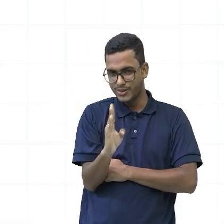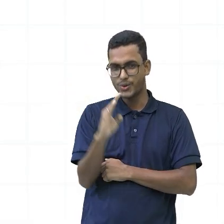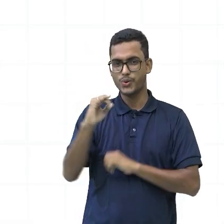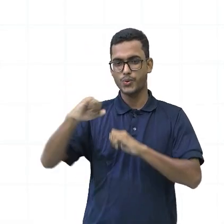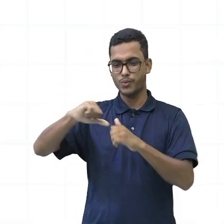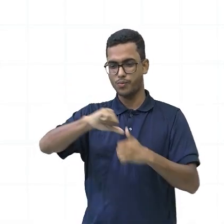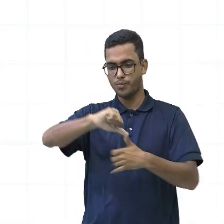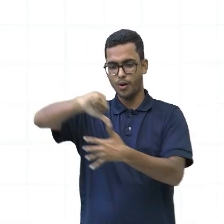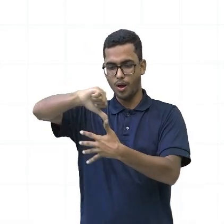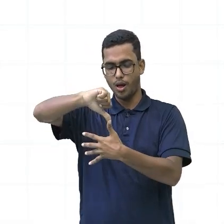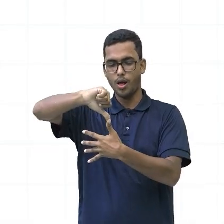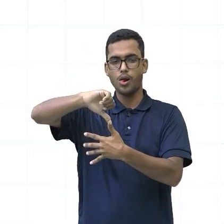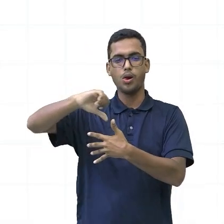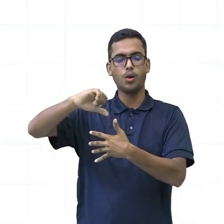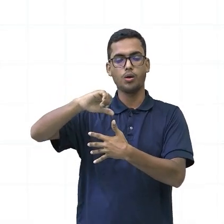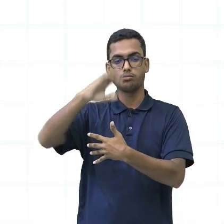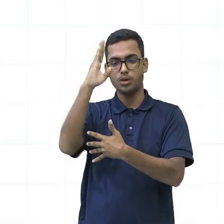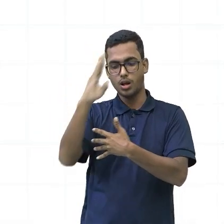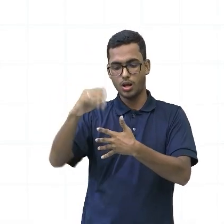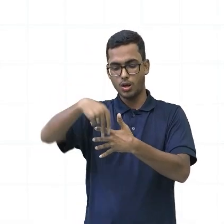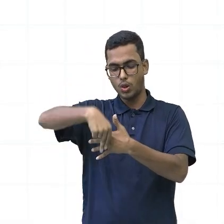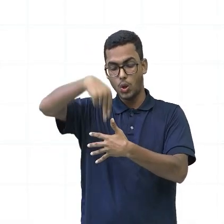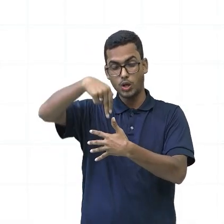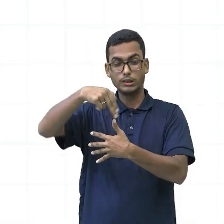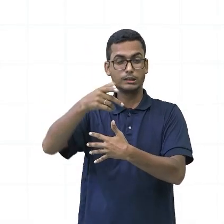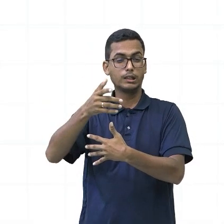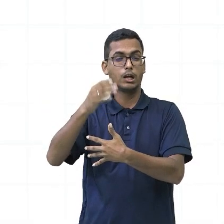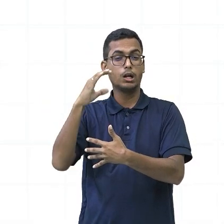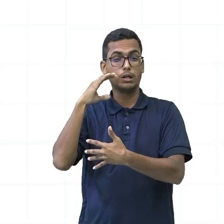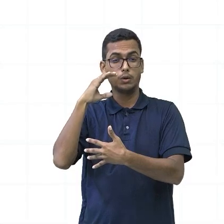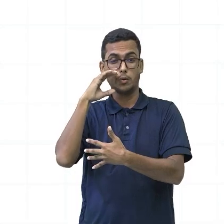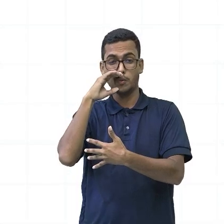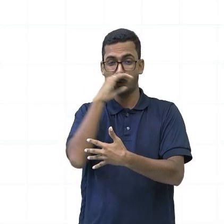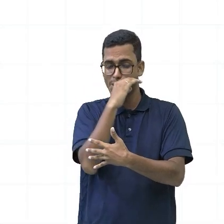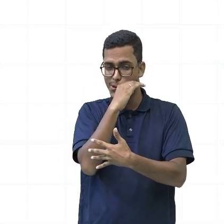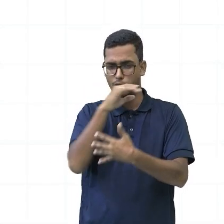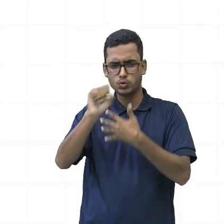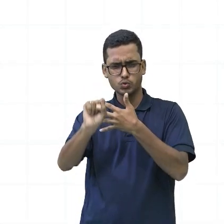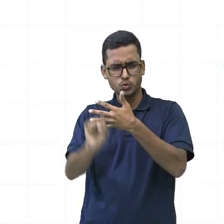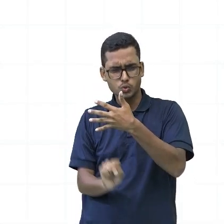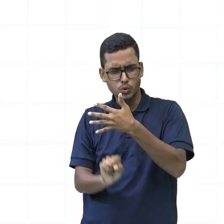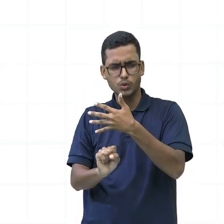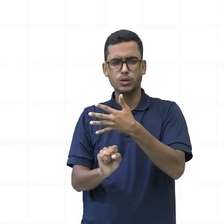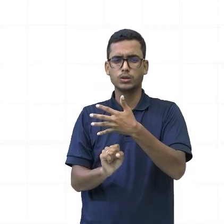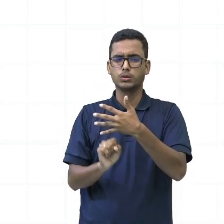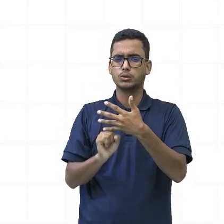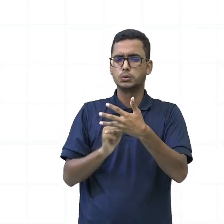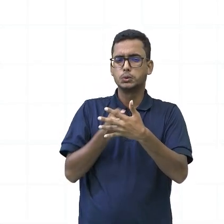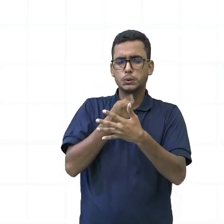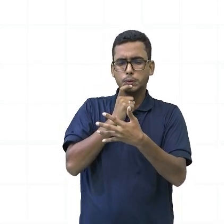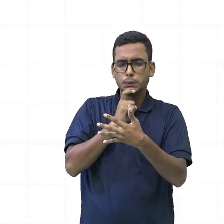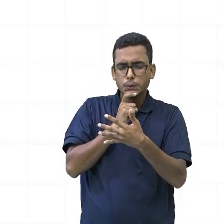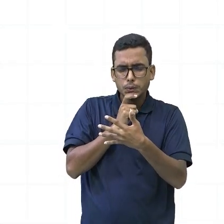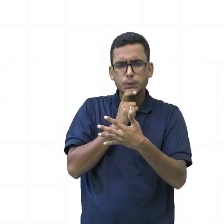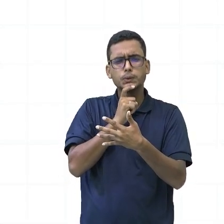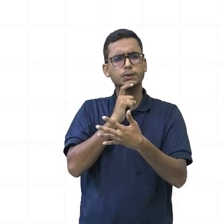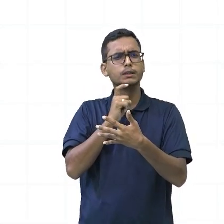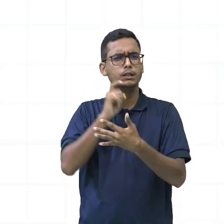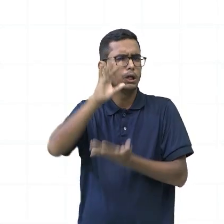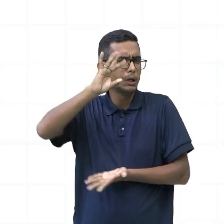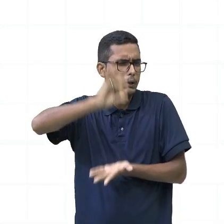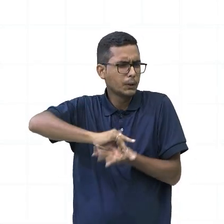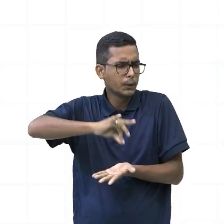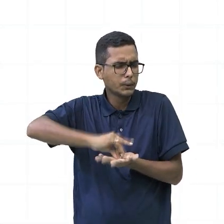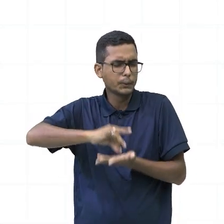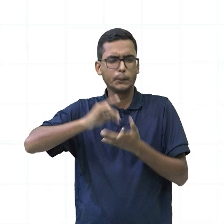apenas duas estações, uma seca e uma chuvosa. Nas regiões mais ao sul são registradas temperaturas mais